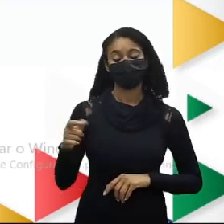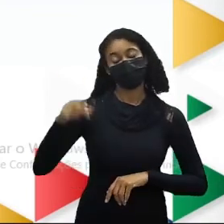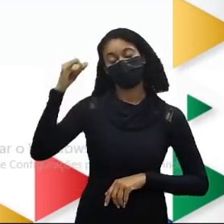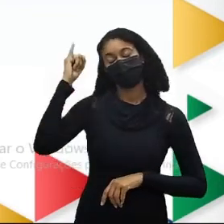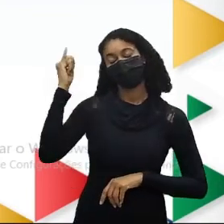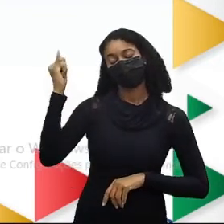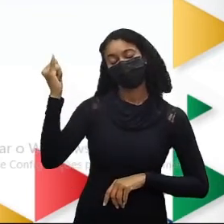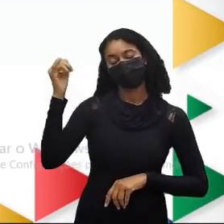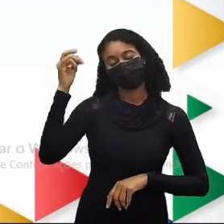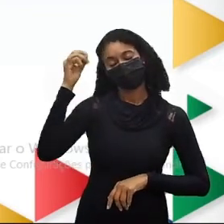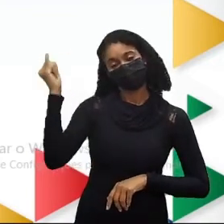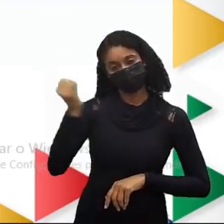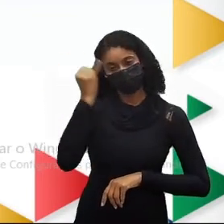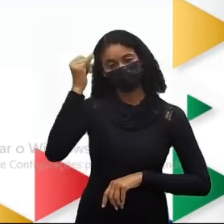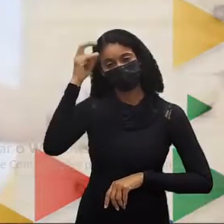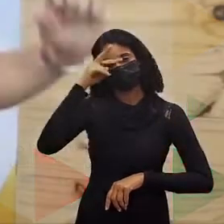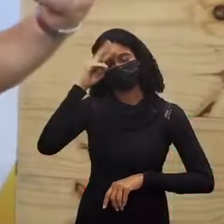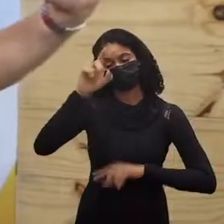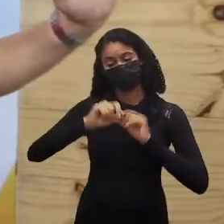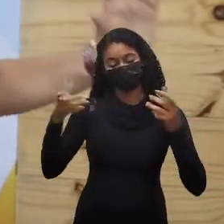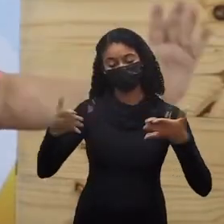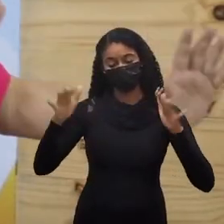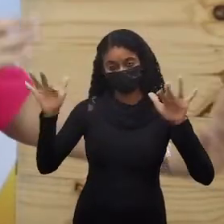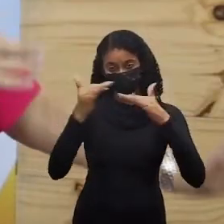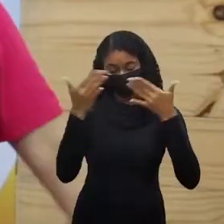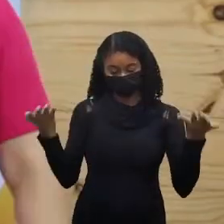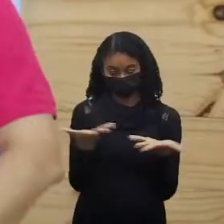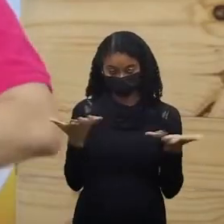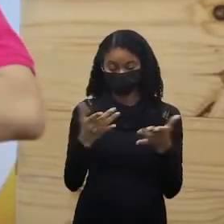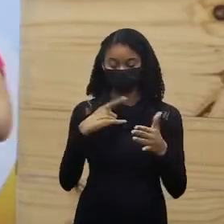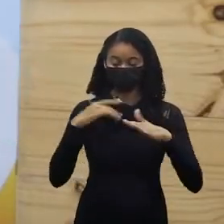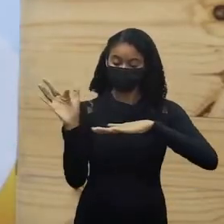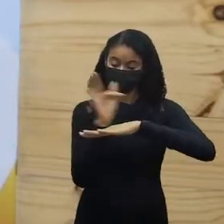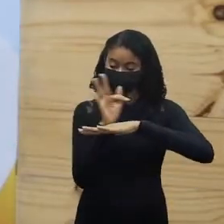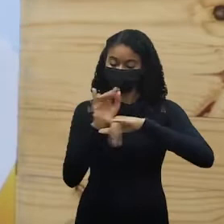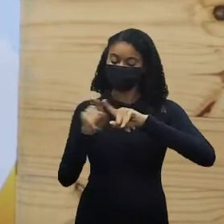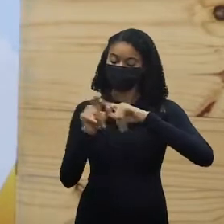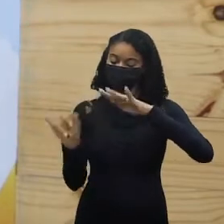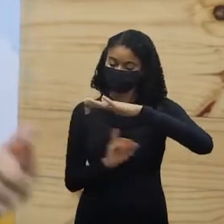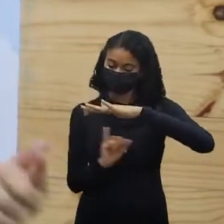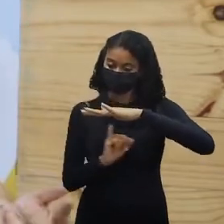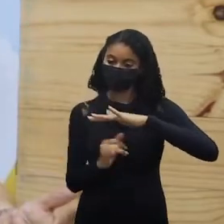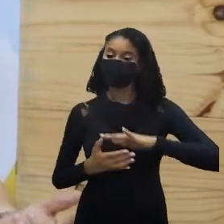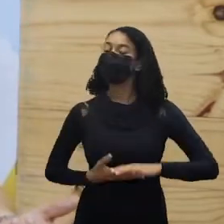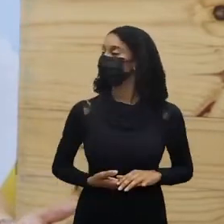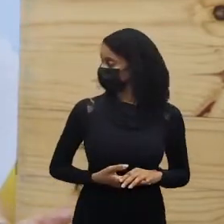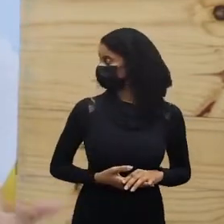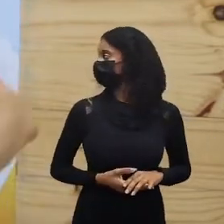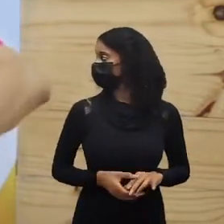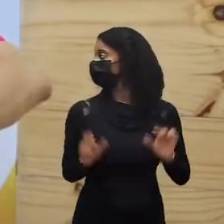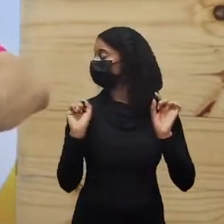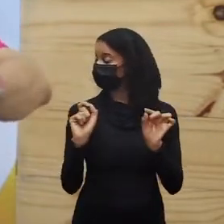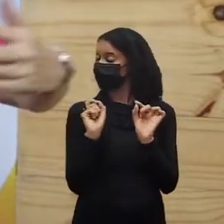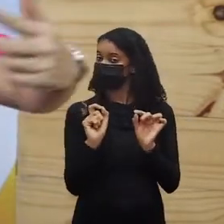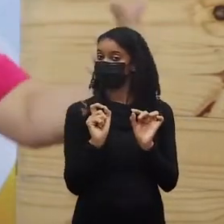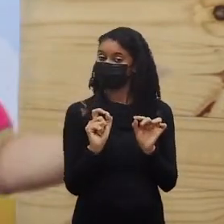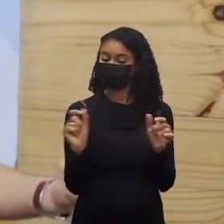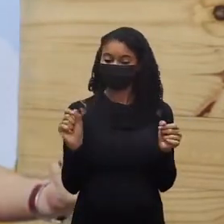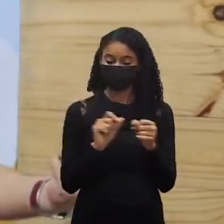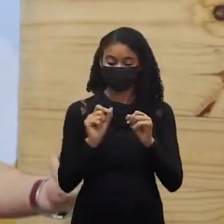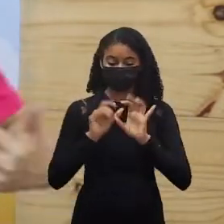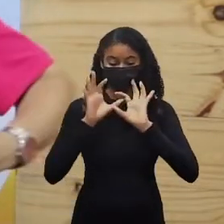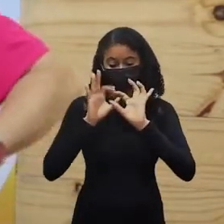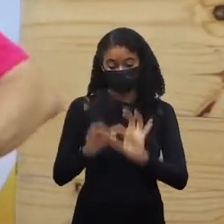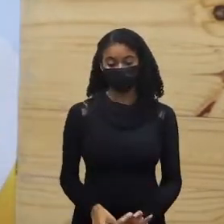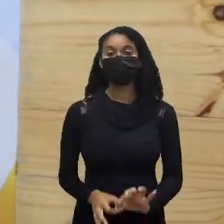mim agora, que nós temos o quê? A questão formal e informal, mediante ao